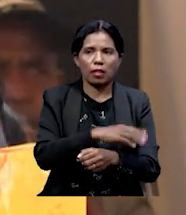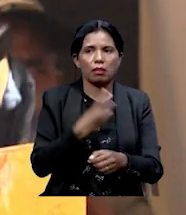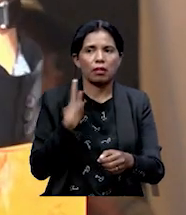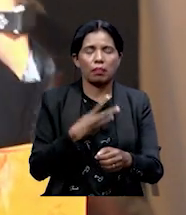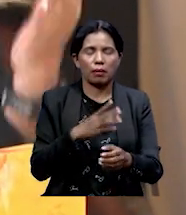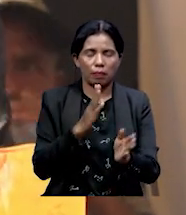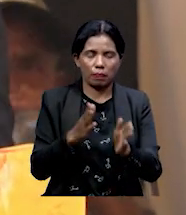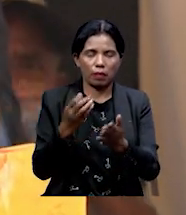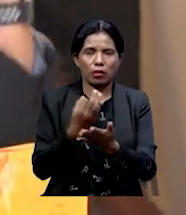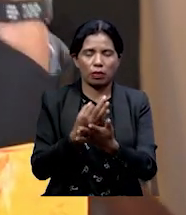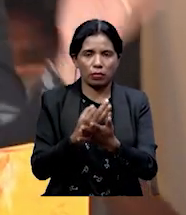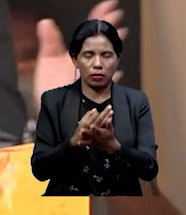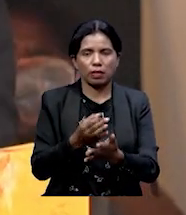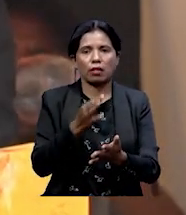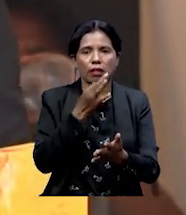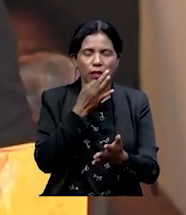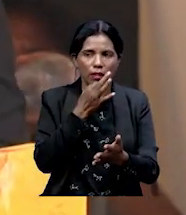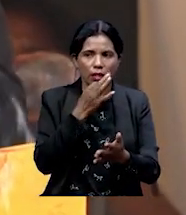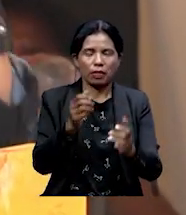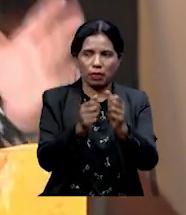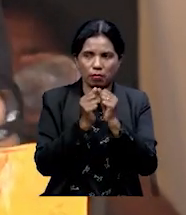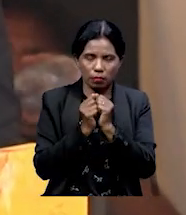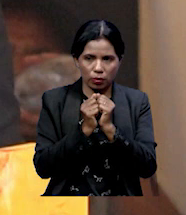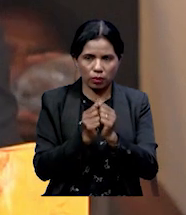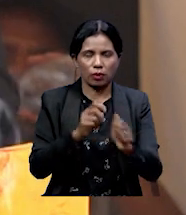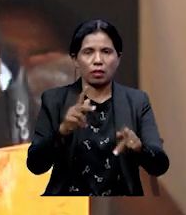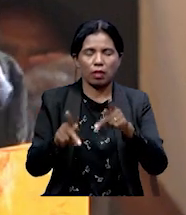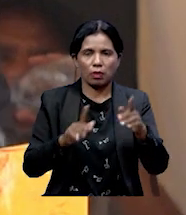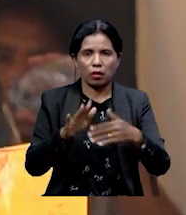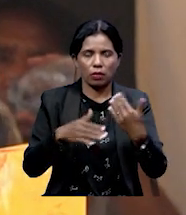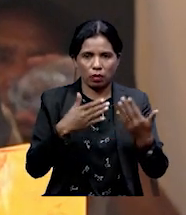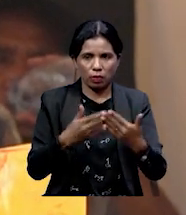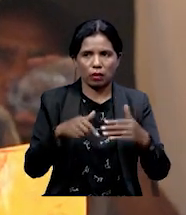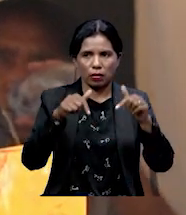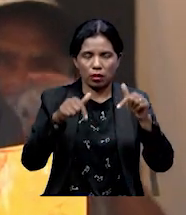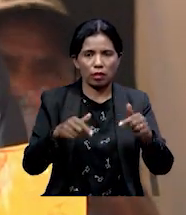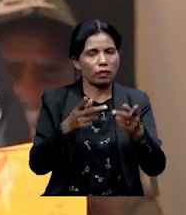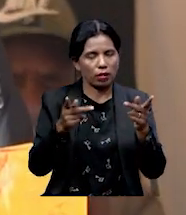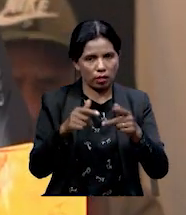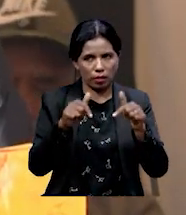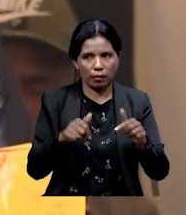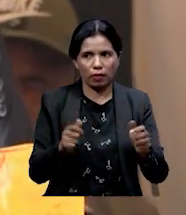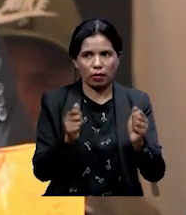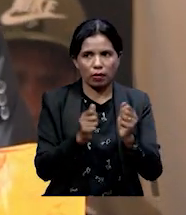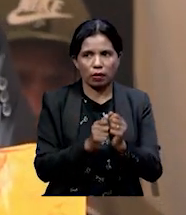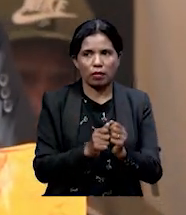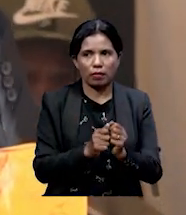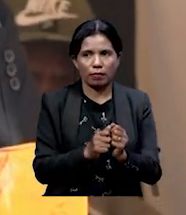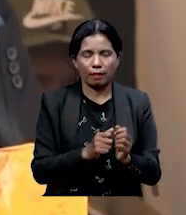sanghan, ba ami técnico sira tumai ha muito pro, comunidade sira iha iha terreno. Hoy dani processo ni